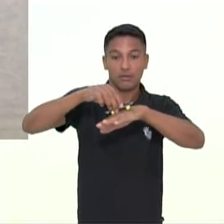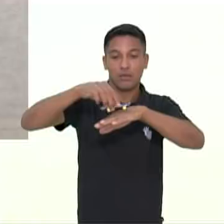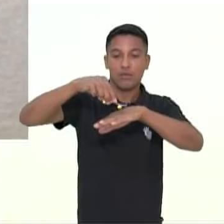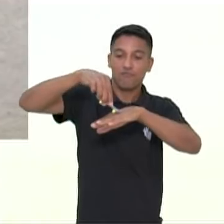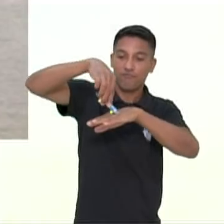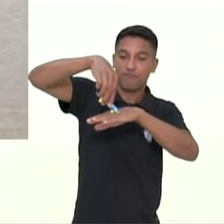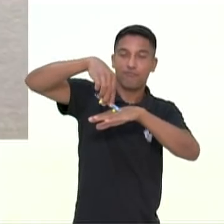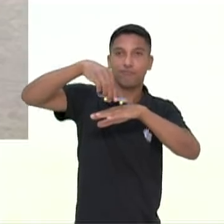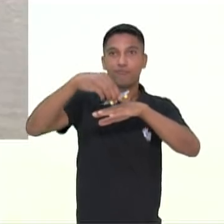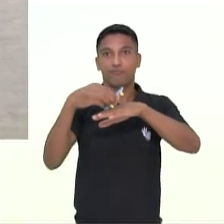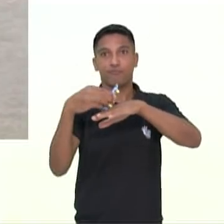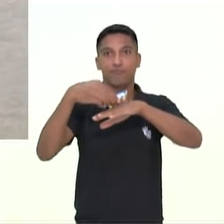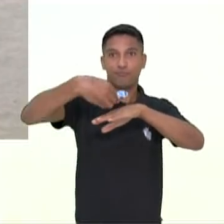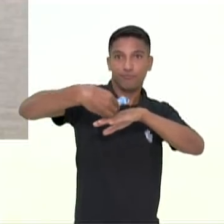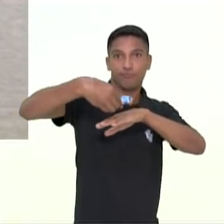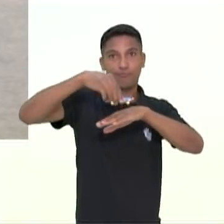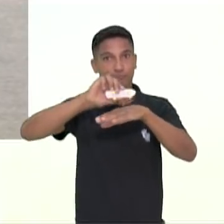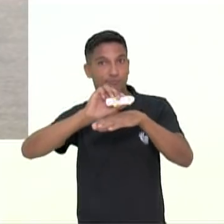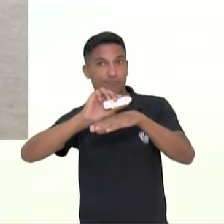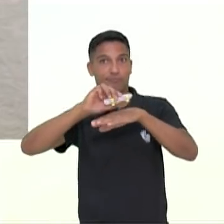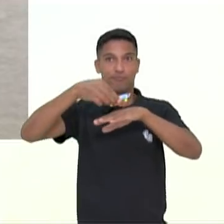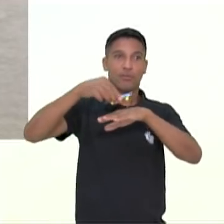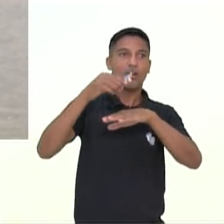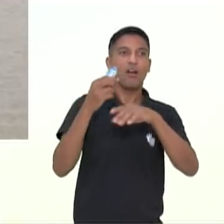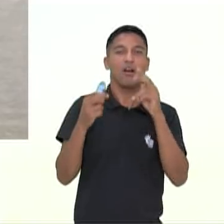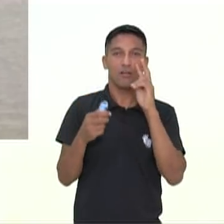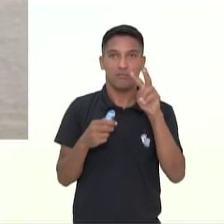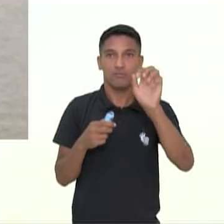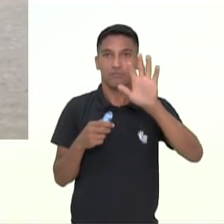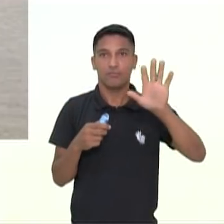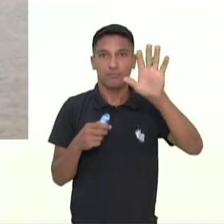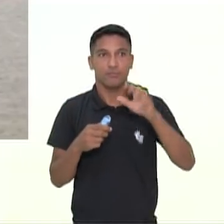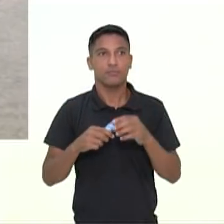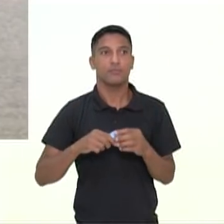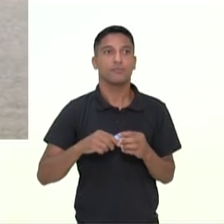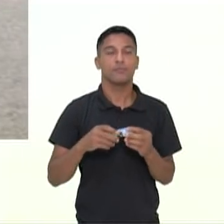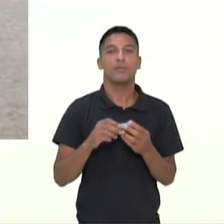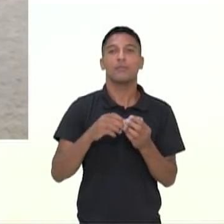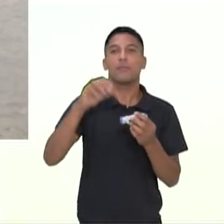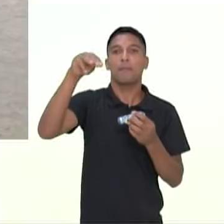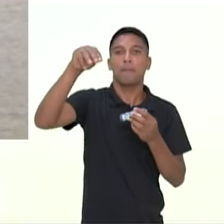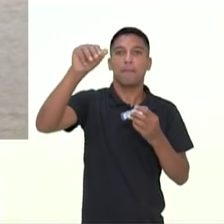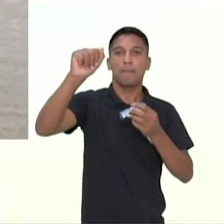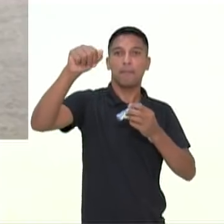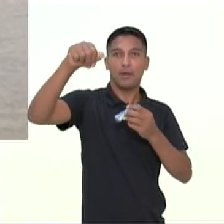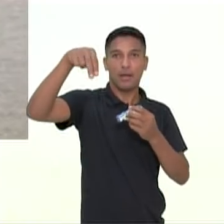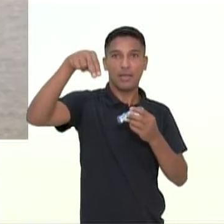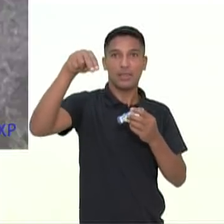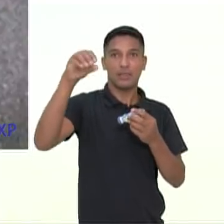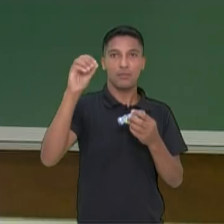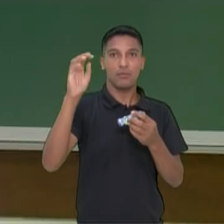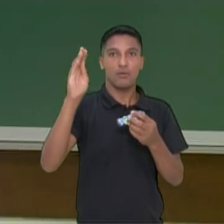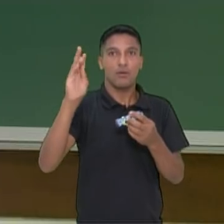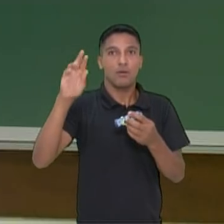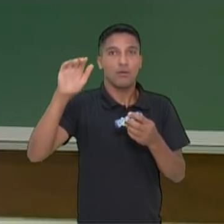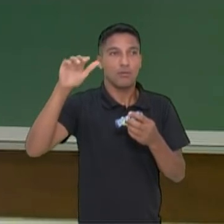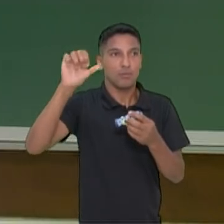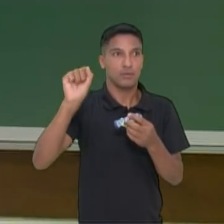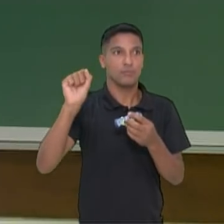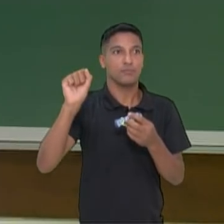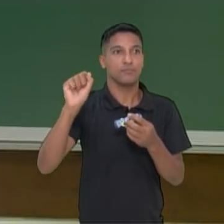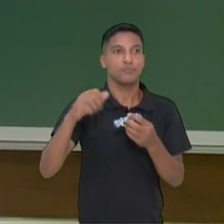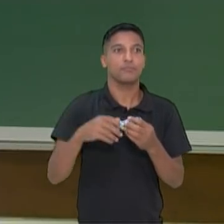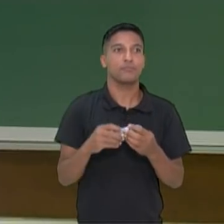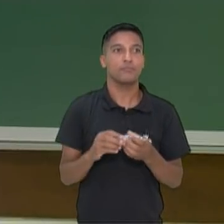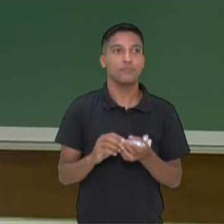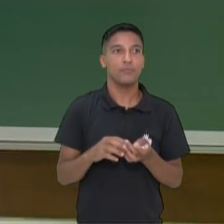né? Fazer o skate dar um tombo completo, né? Então essas são as manobras do freestyle, ok?